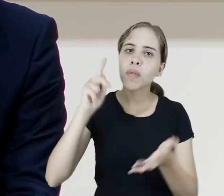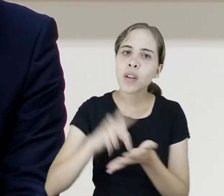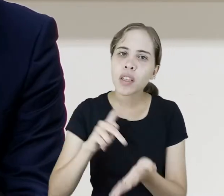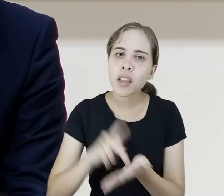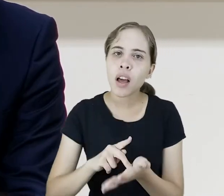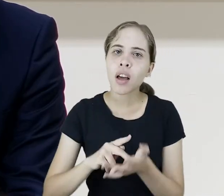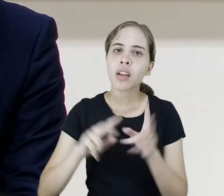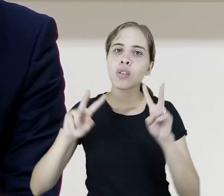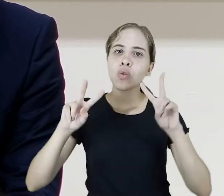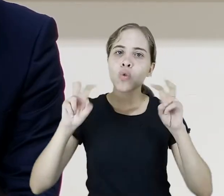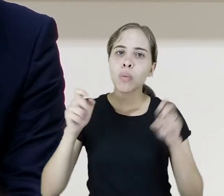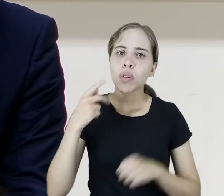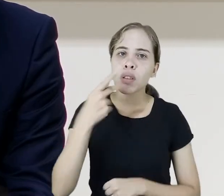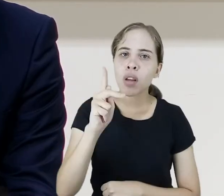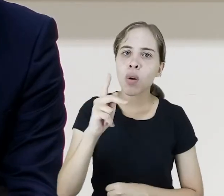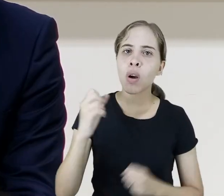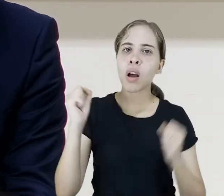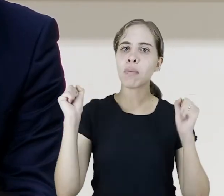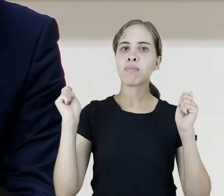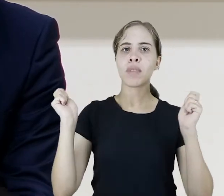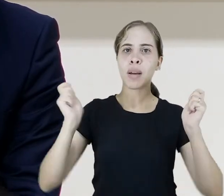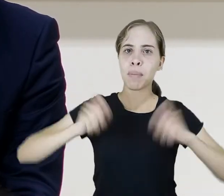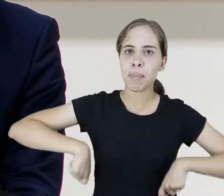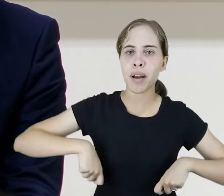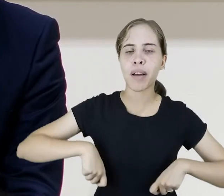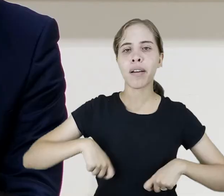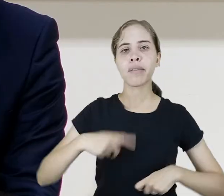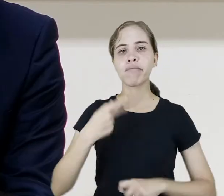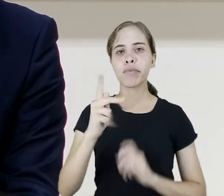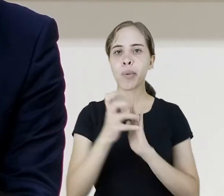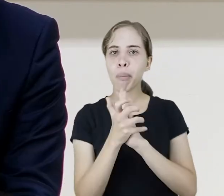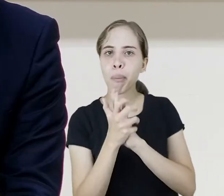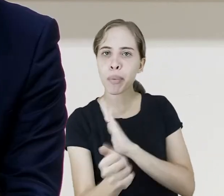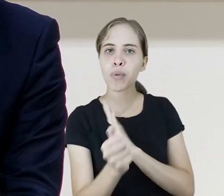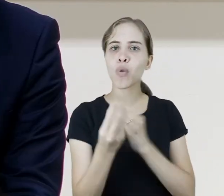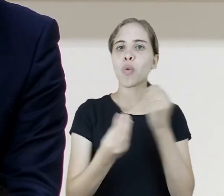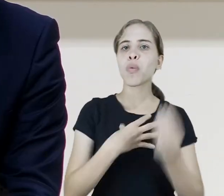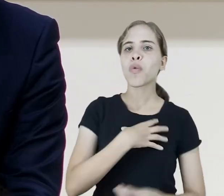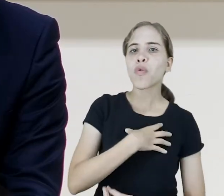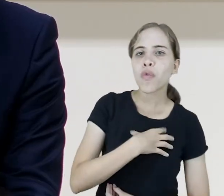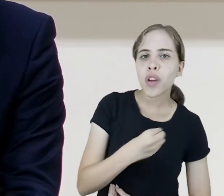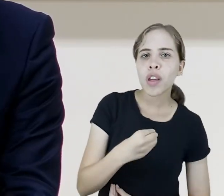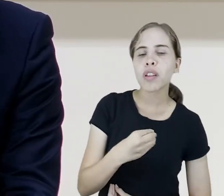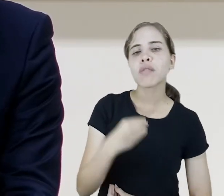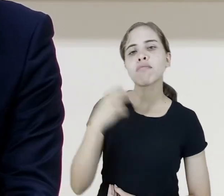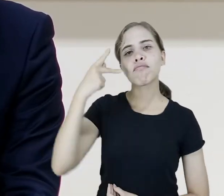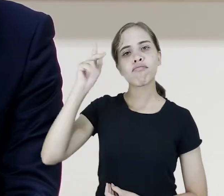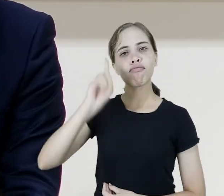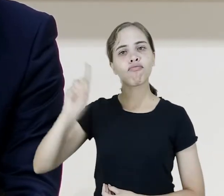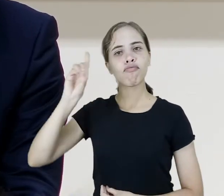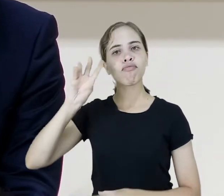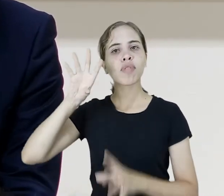sobre seu potencial como filho ou filha de Deus no Instituto?